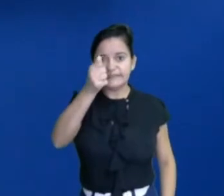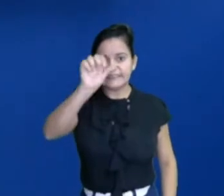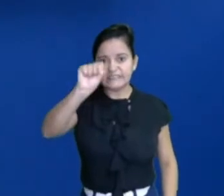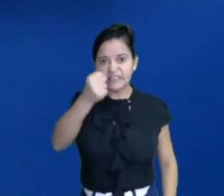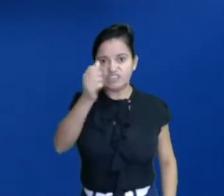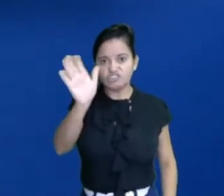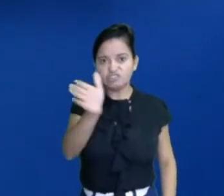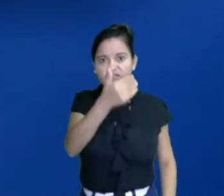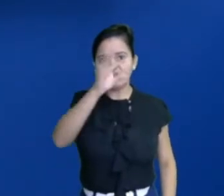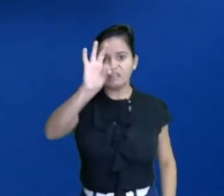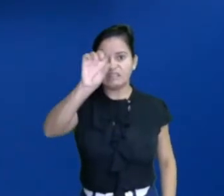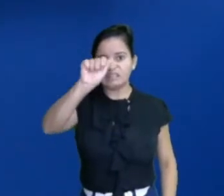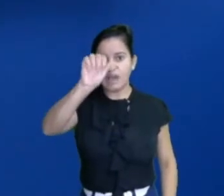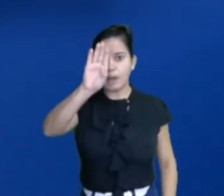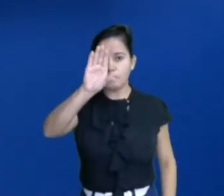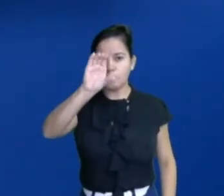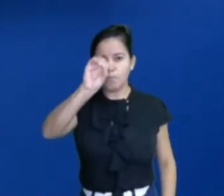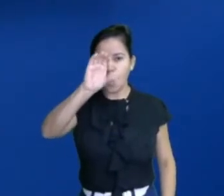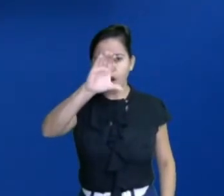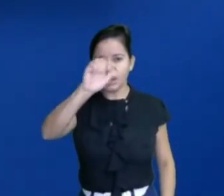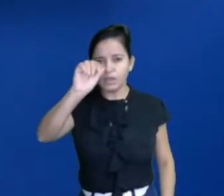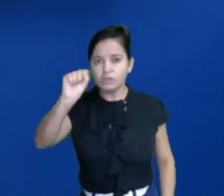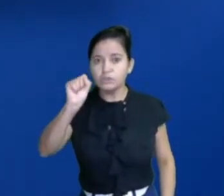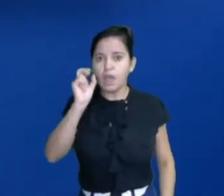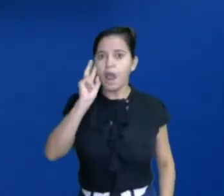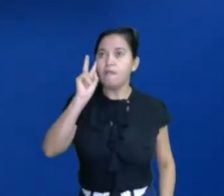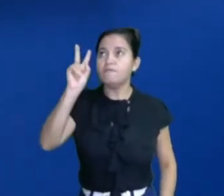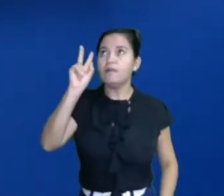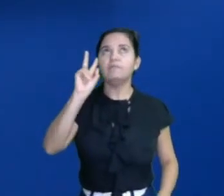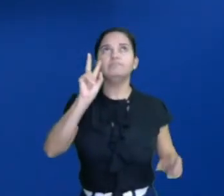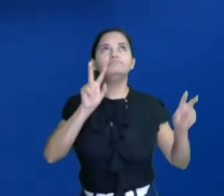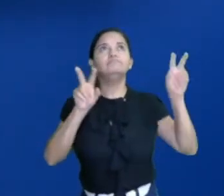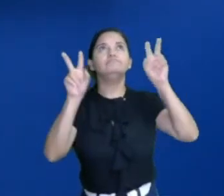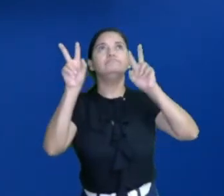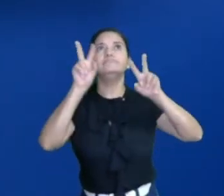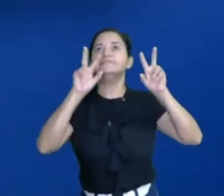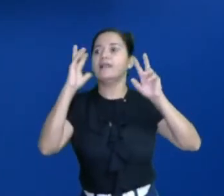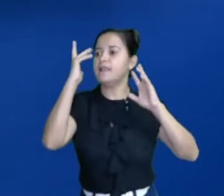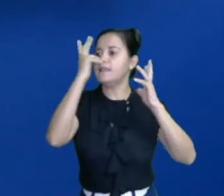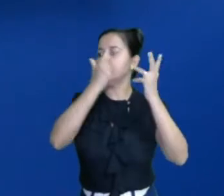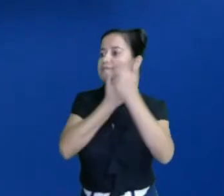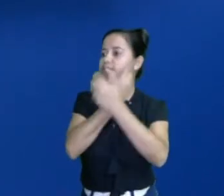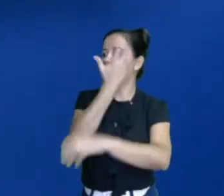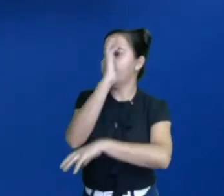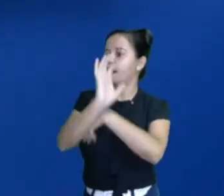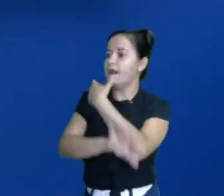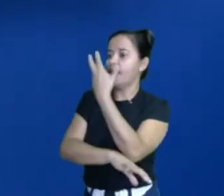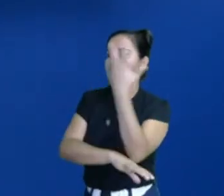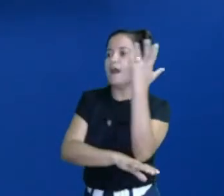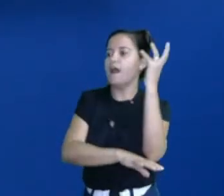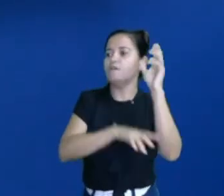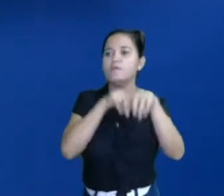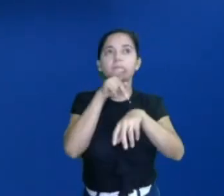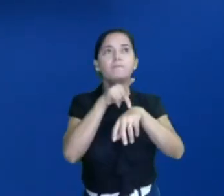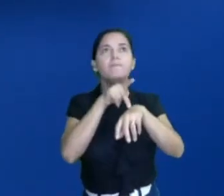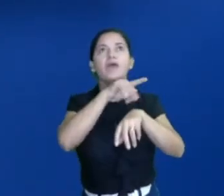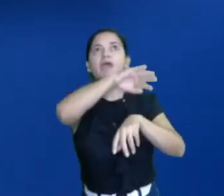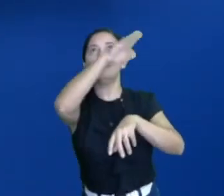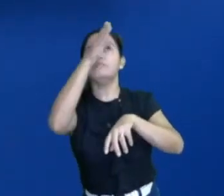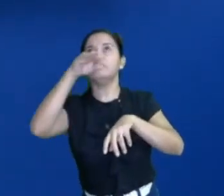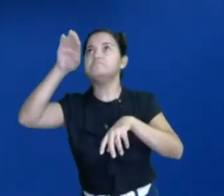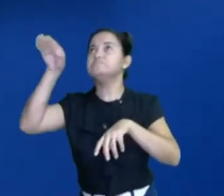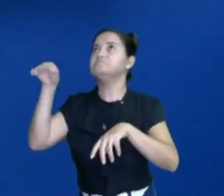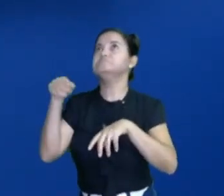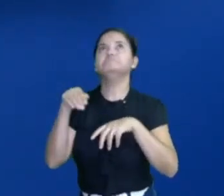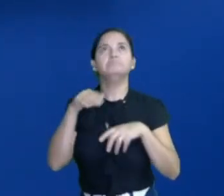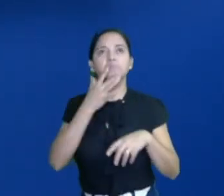tudinho lá, aquela imagem, aquela paisagem lá do Monte das Tabocas é um patrimônio natural também, que deve ser